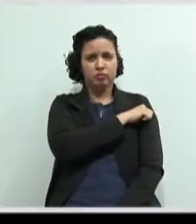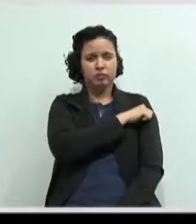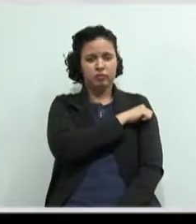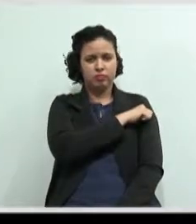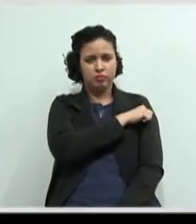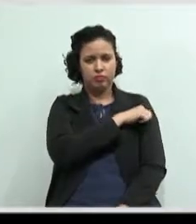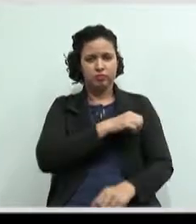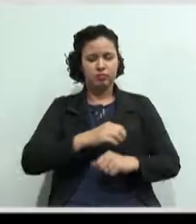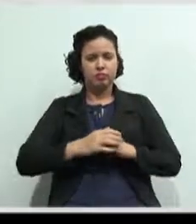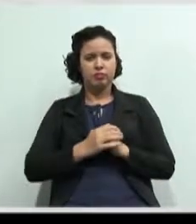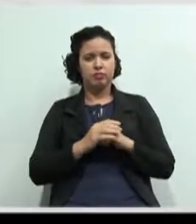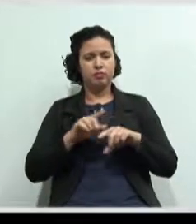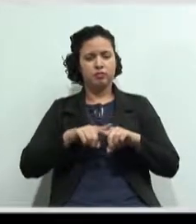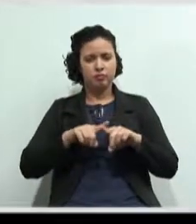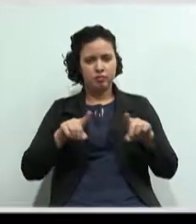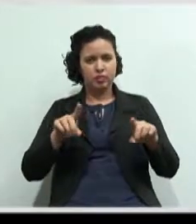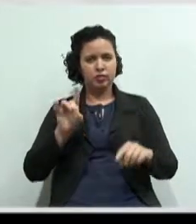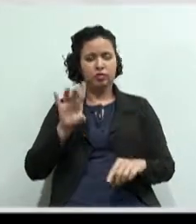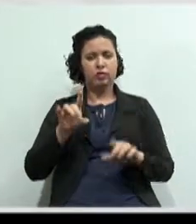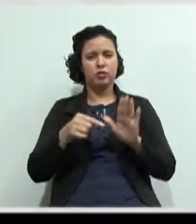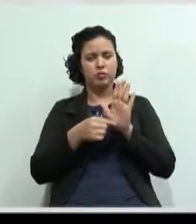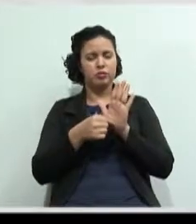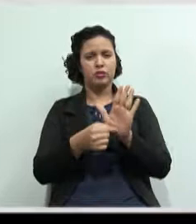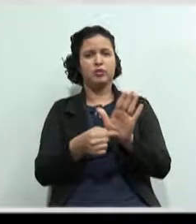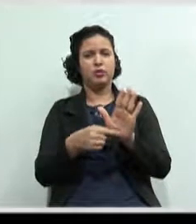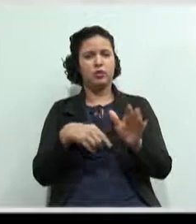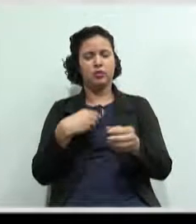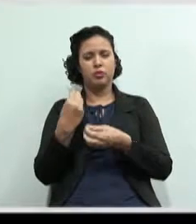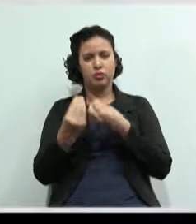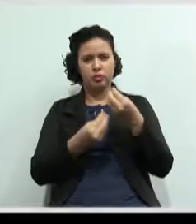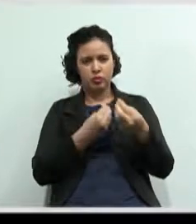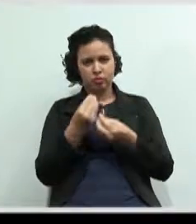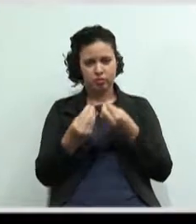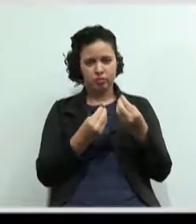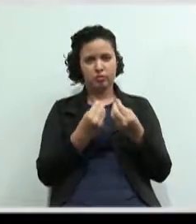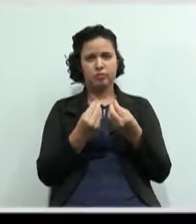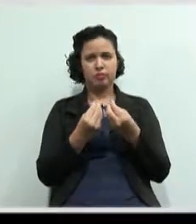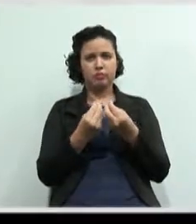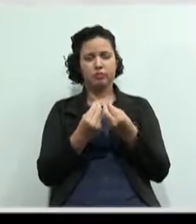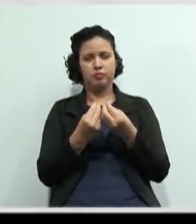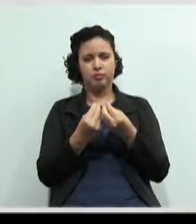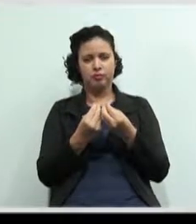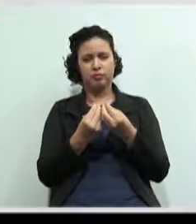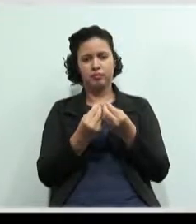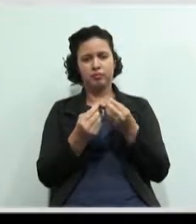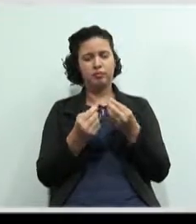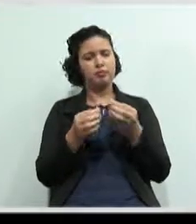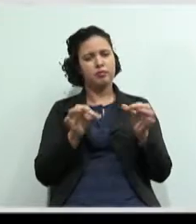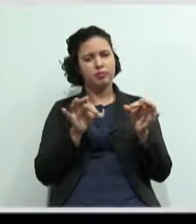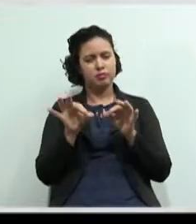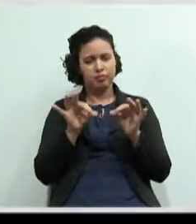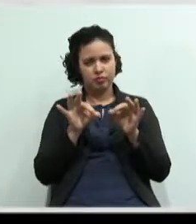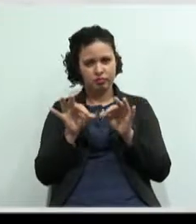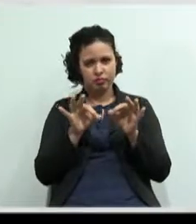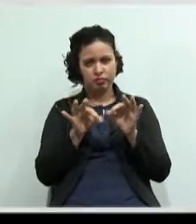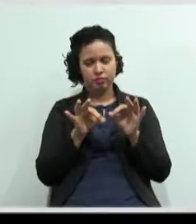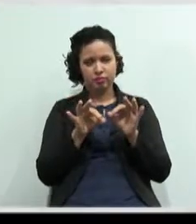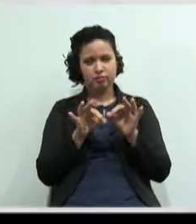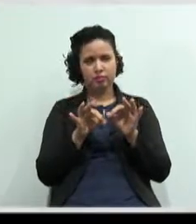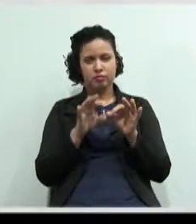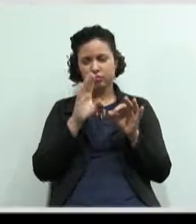solução imediata, mas apenas mostrar como estruturar as ações, a fim de que sejam dirigidas, para